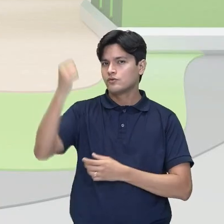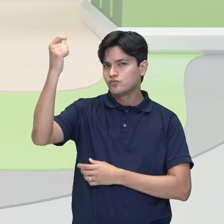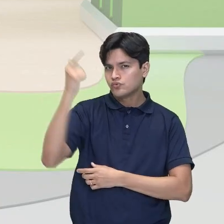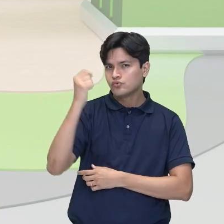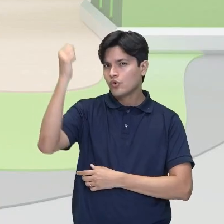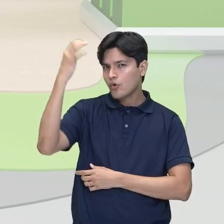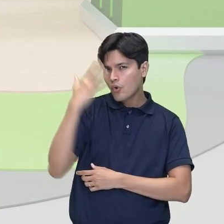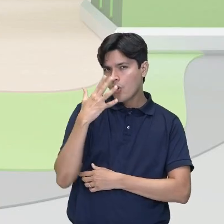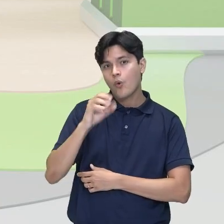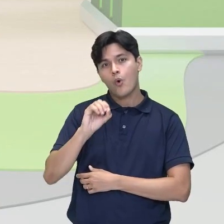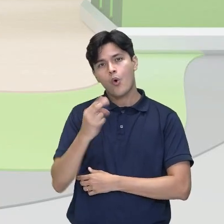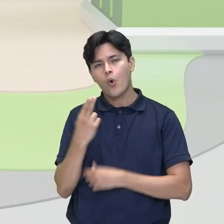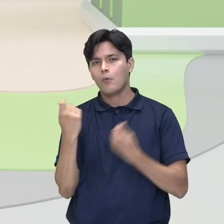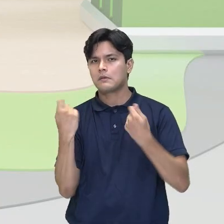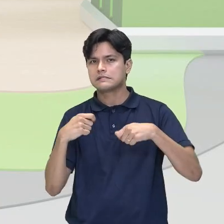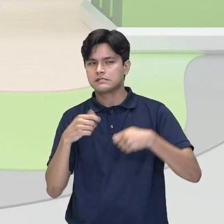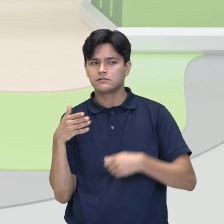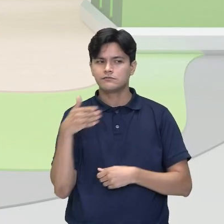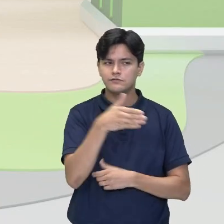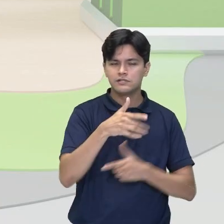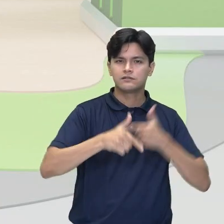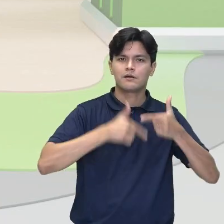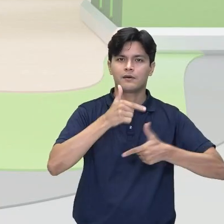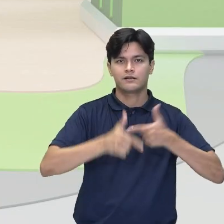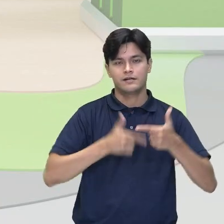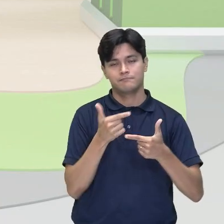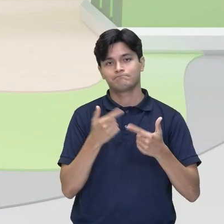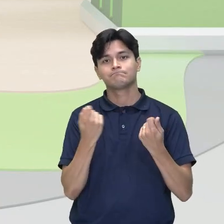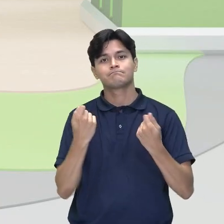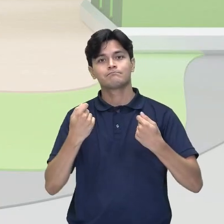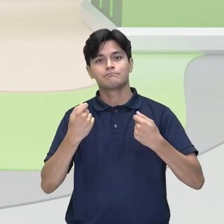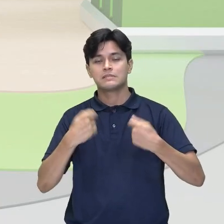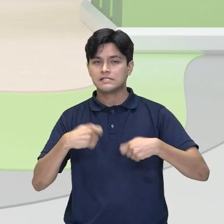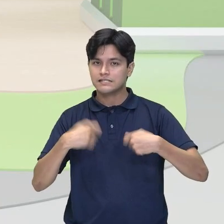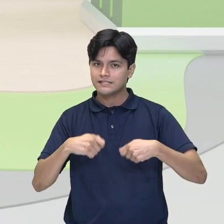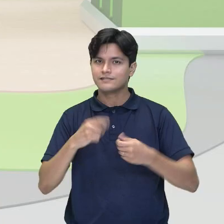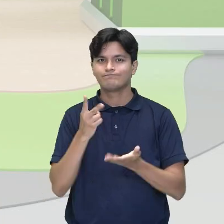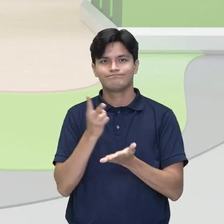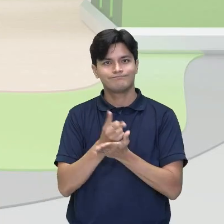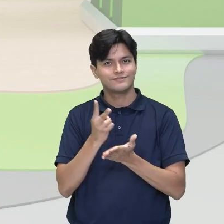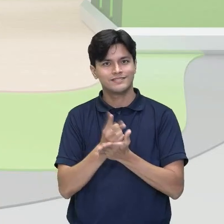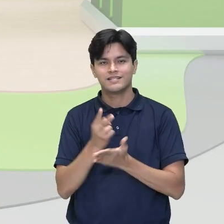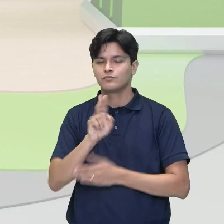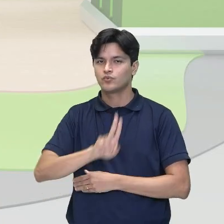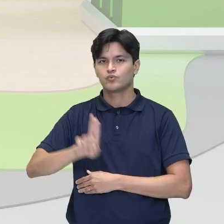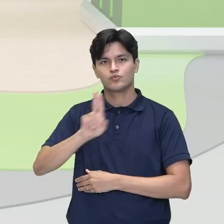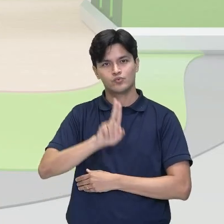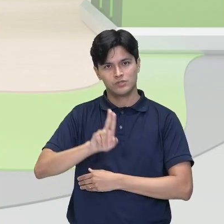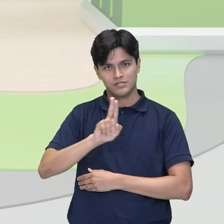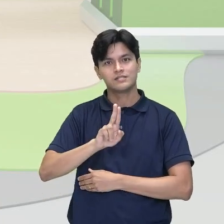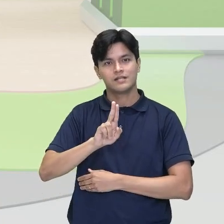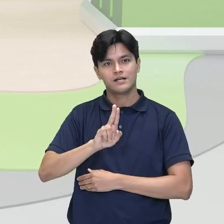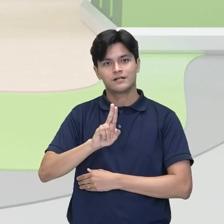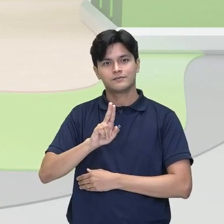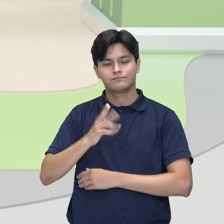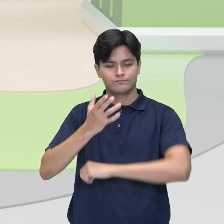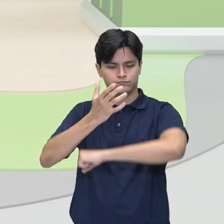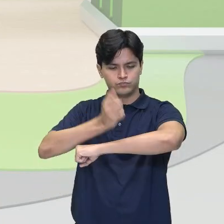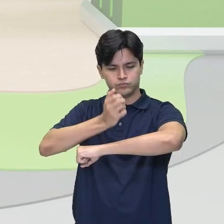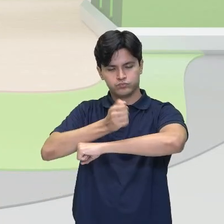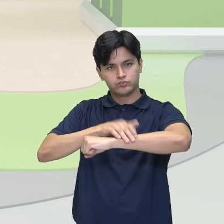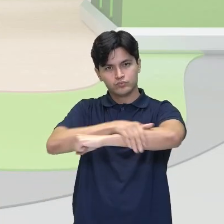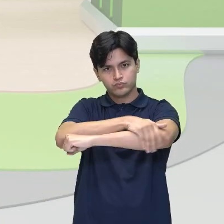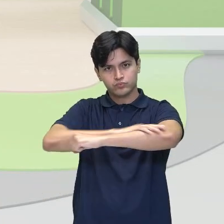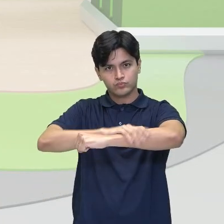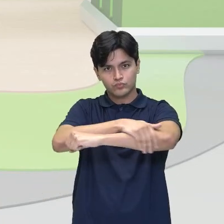trabalha, algo do gênero, você tem que usar o protetor solar e